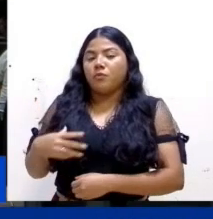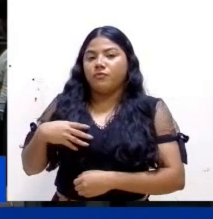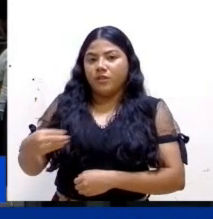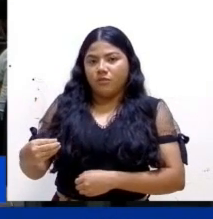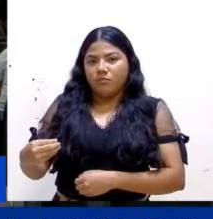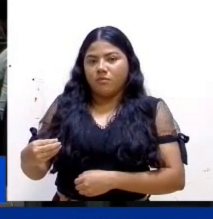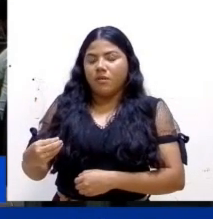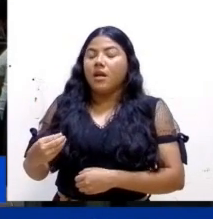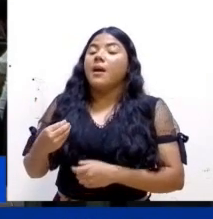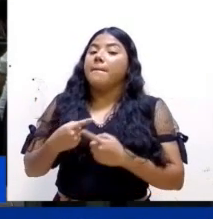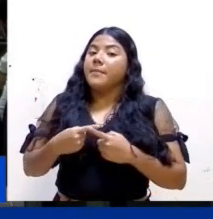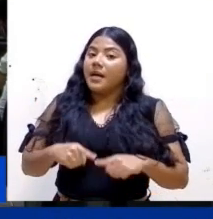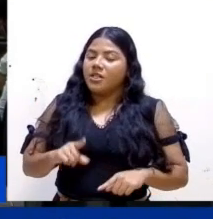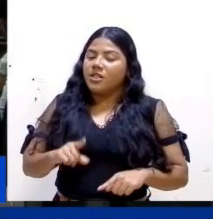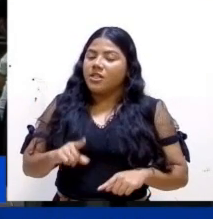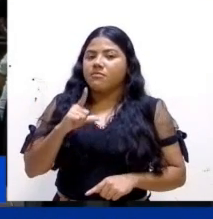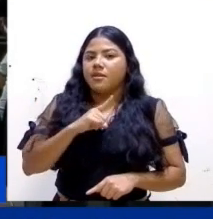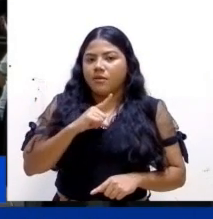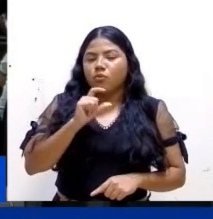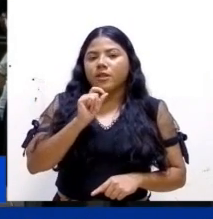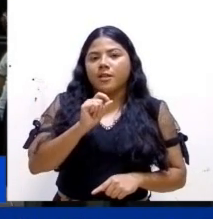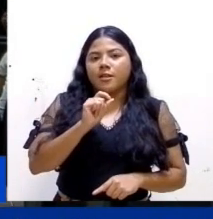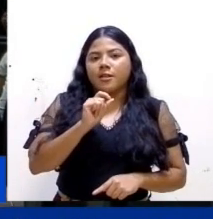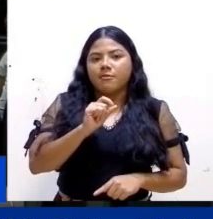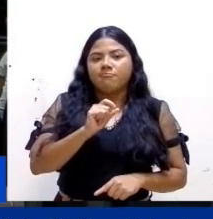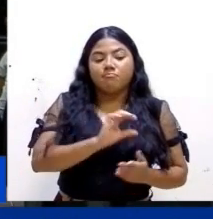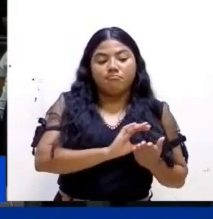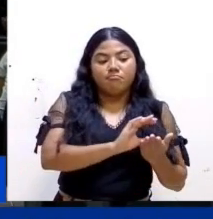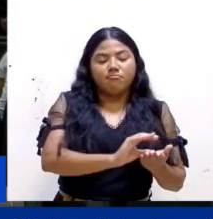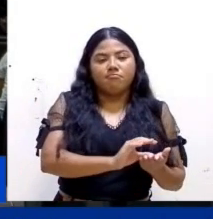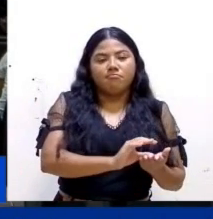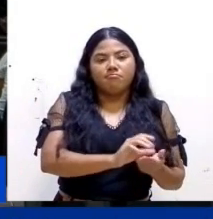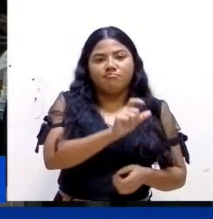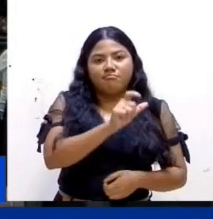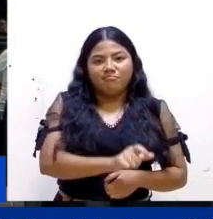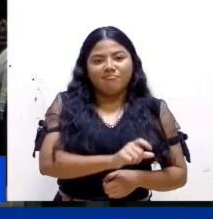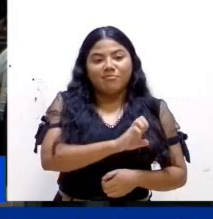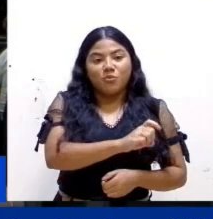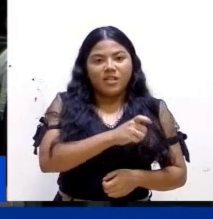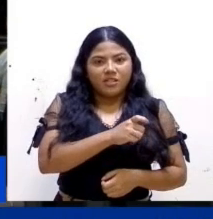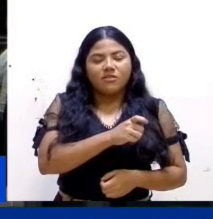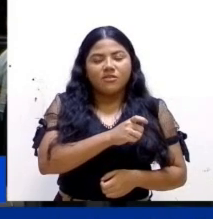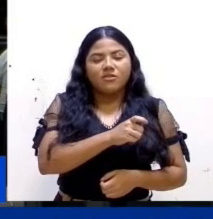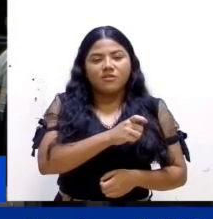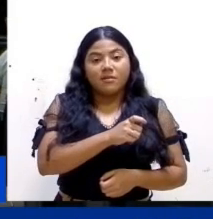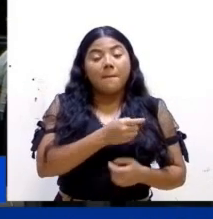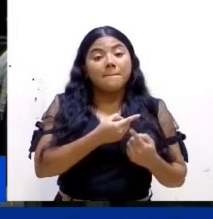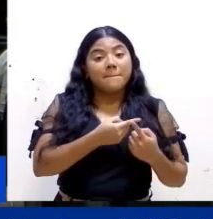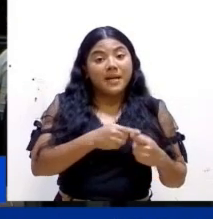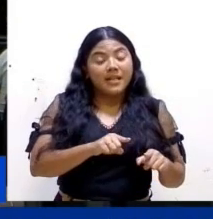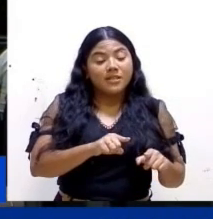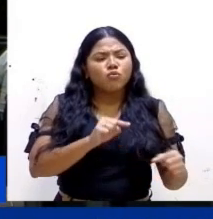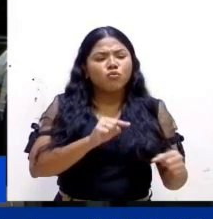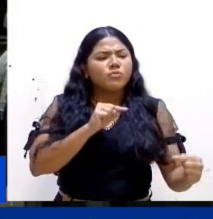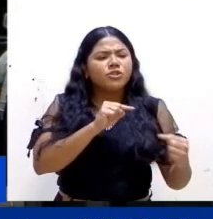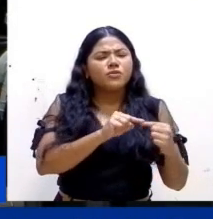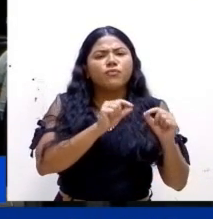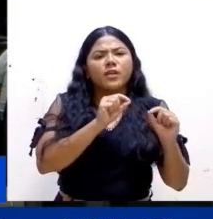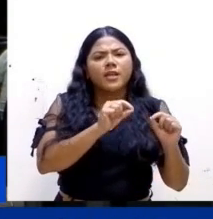ex-cônjuge, tá? Mas se a pensão foi para o filho, é para ajudar no sustento do